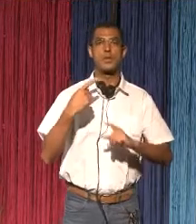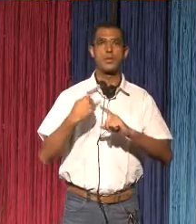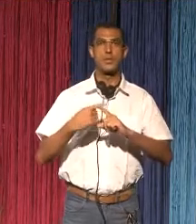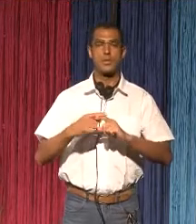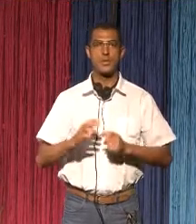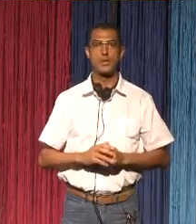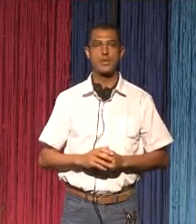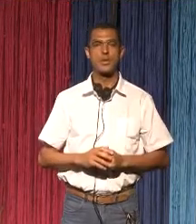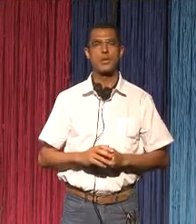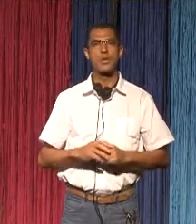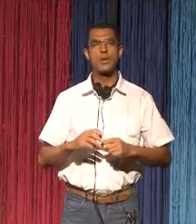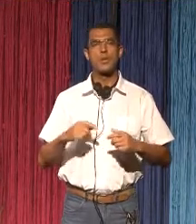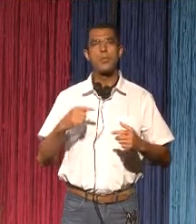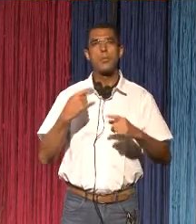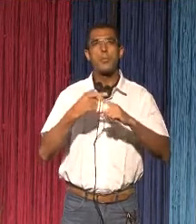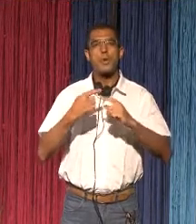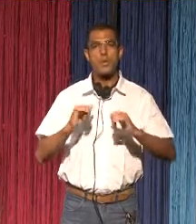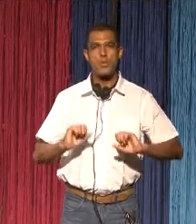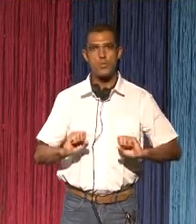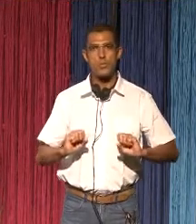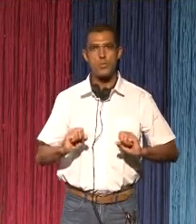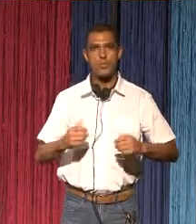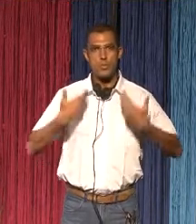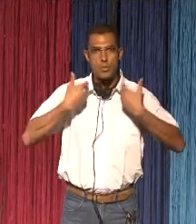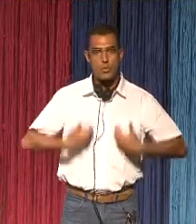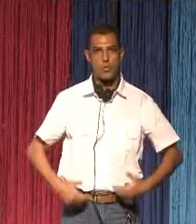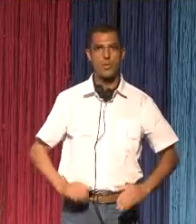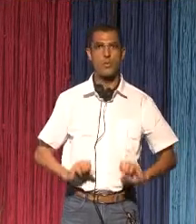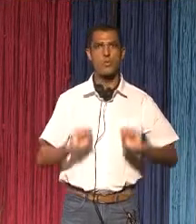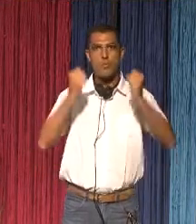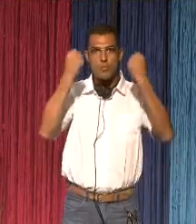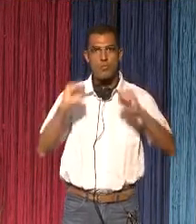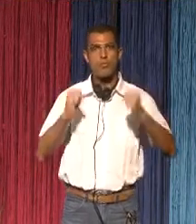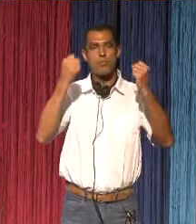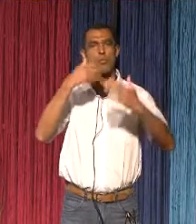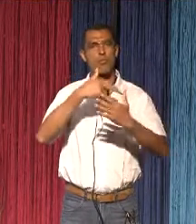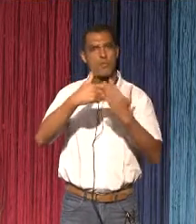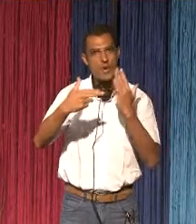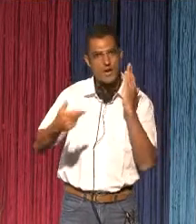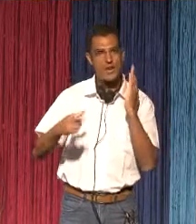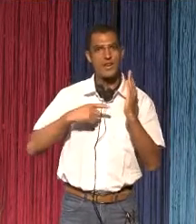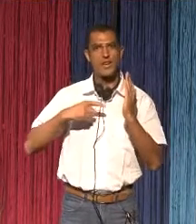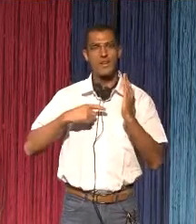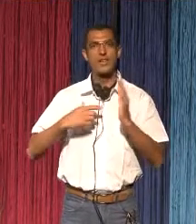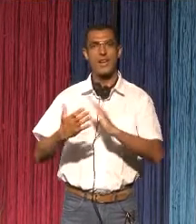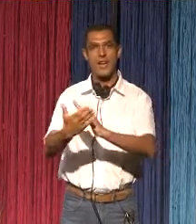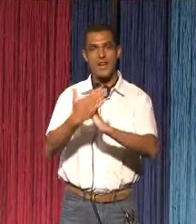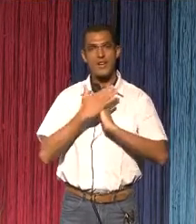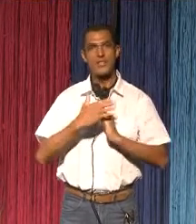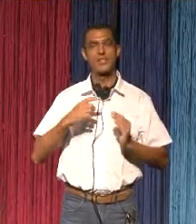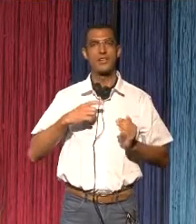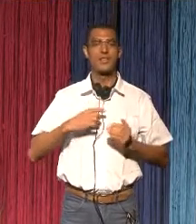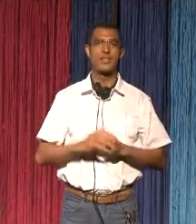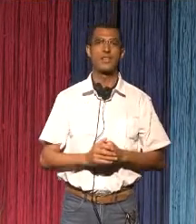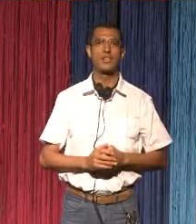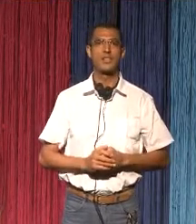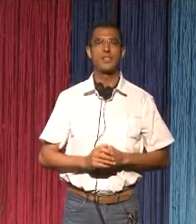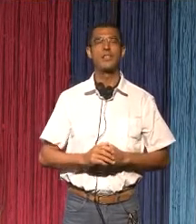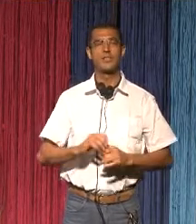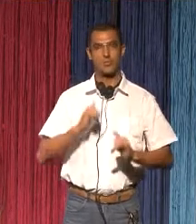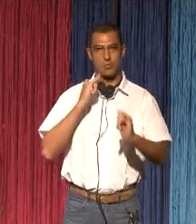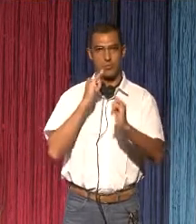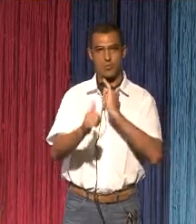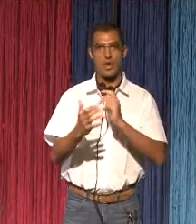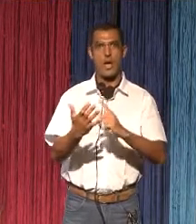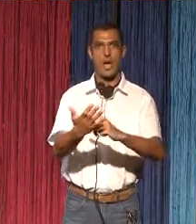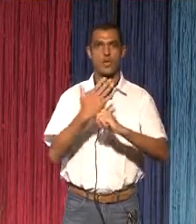essa ginástica do corpo, né, nas suas diversas expressões plásticas, né, graças ao qual nós podemos nos desenvolver,